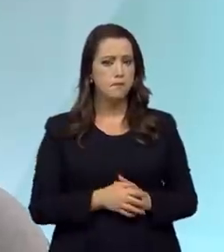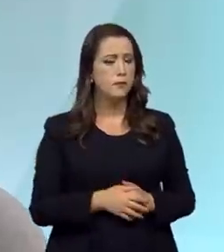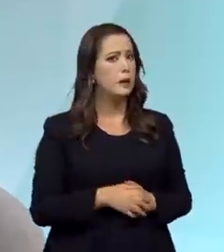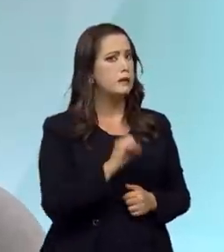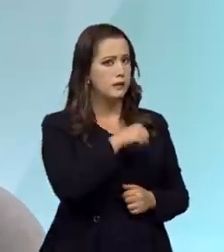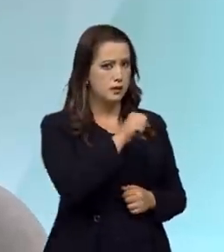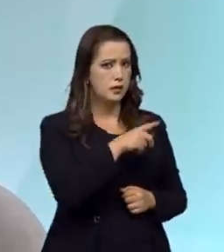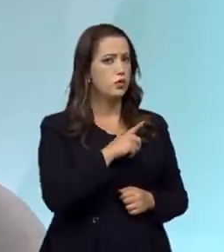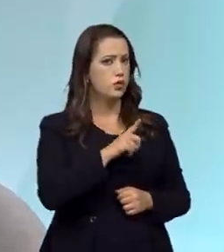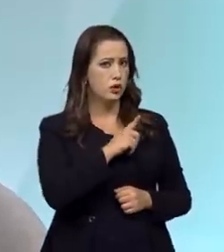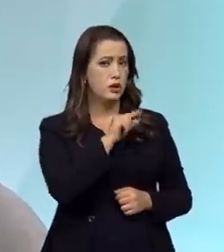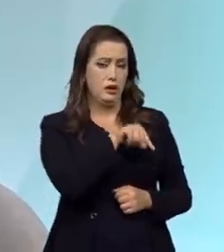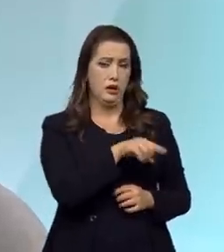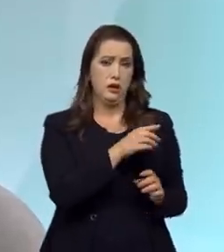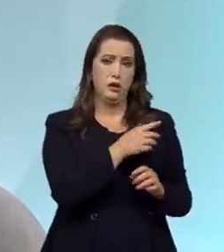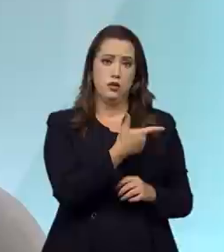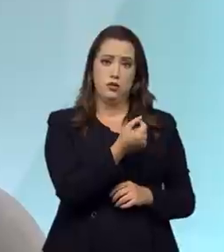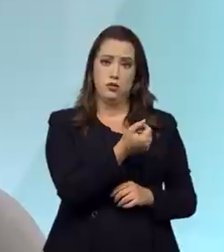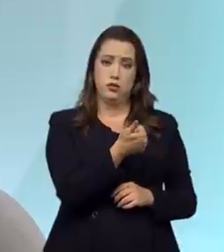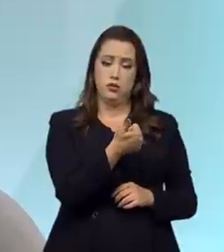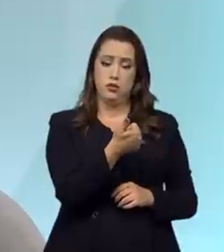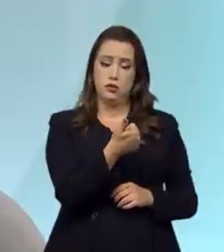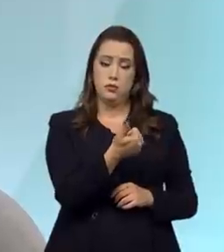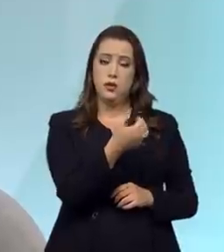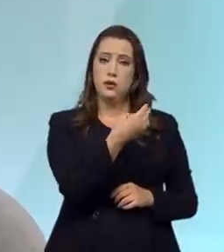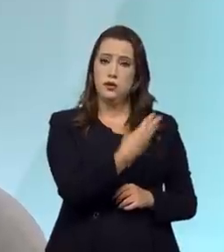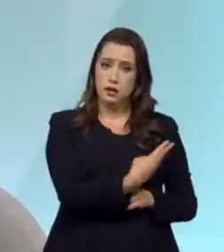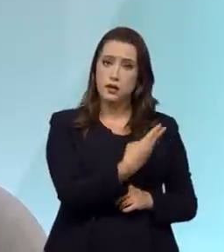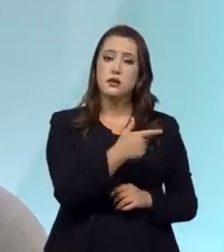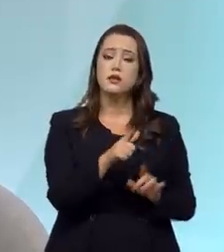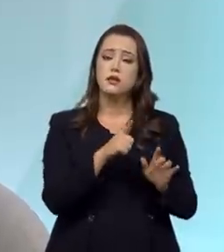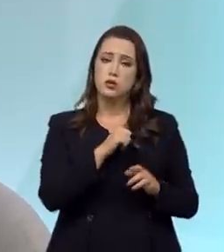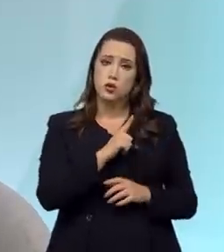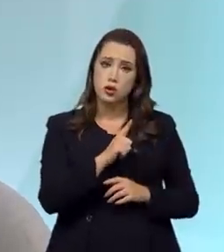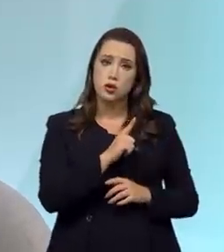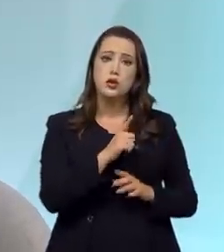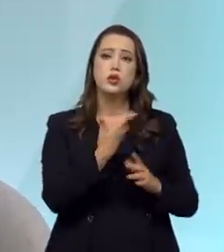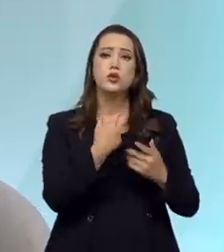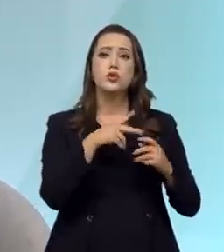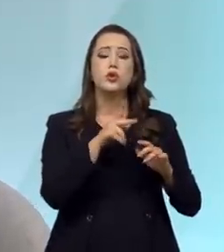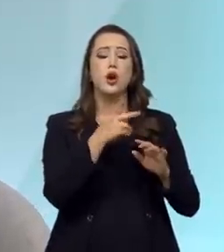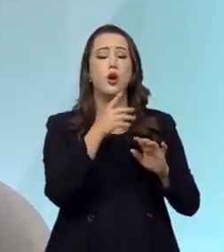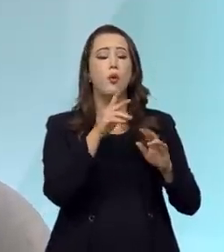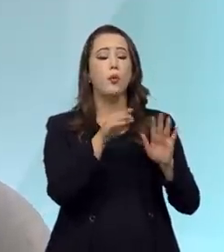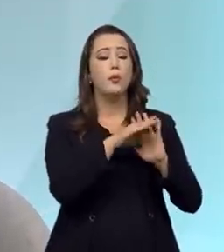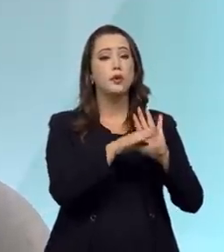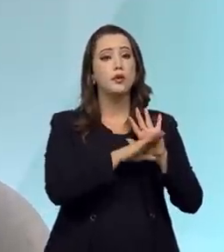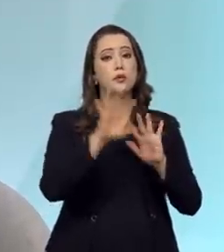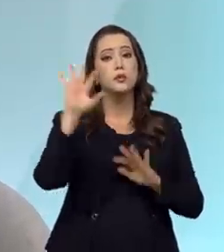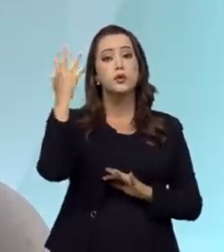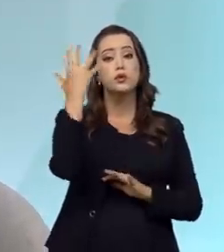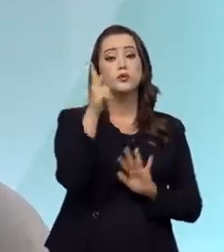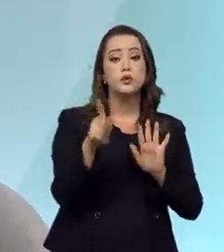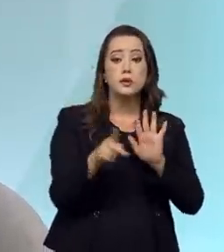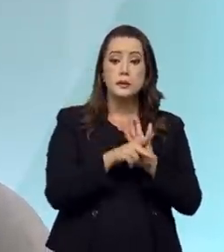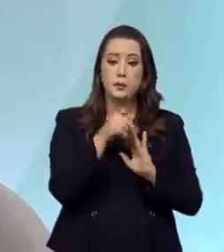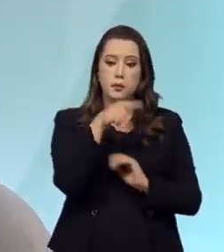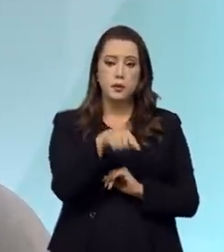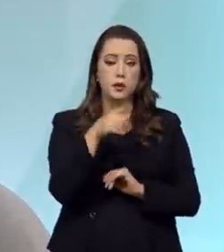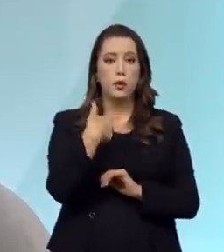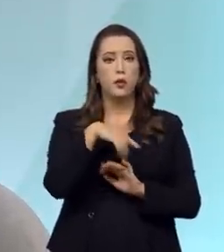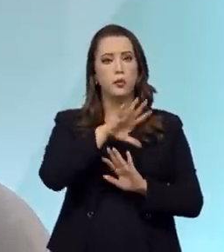projeto de carbono no mercado voluntário foi um projeto de Floresta Nativa na Amazônia dali que eu comecei a entender um pouquinho